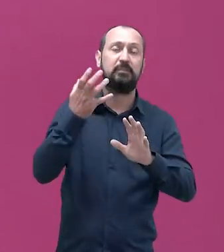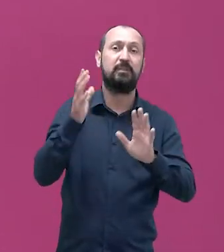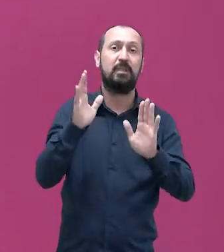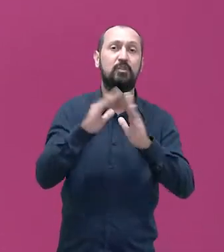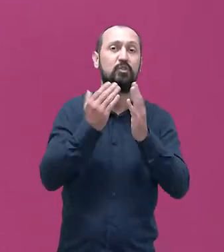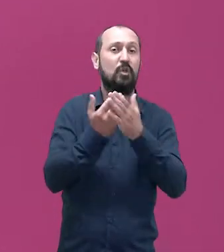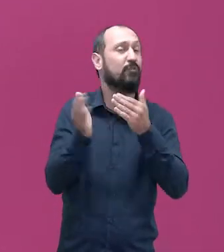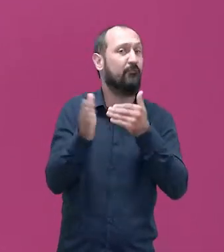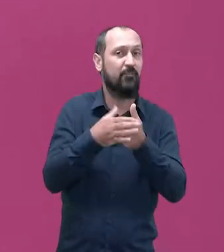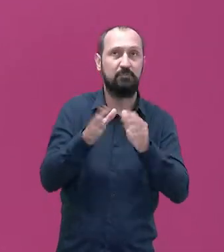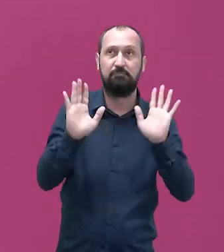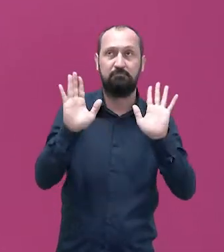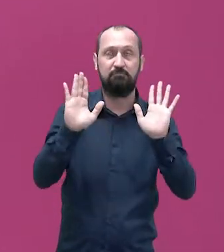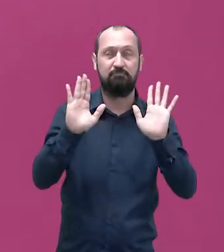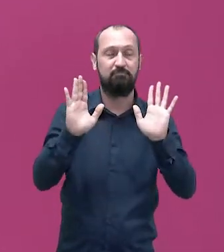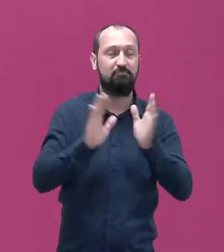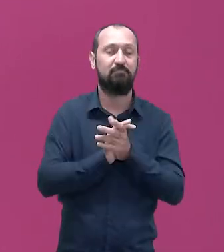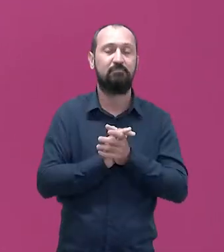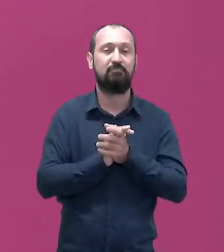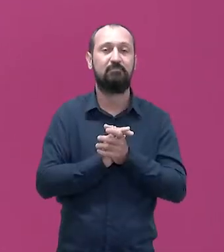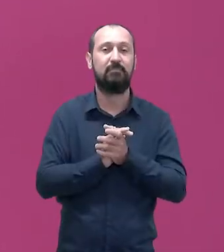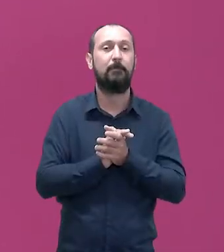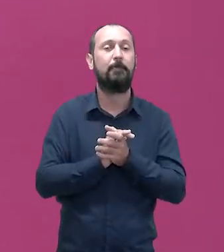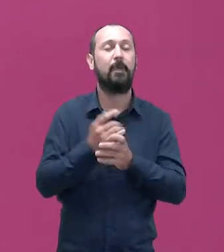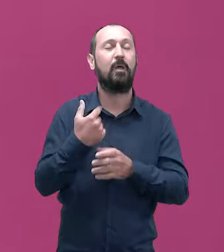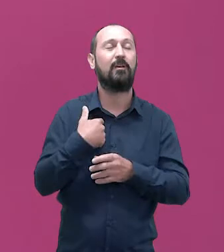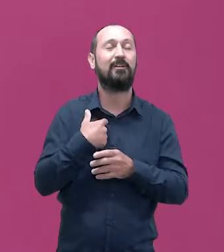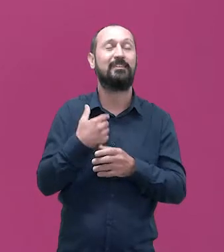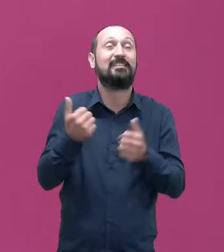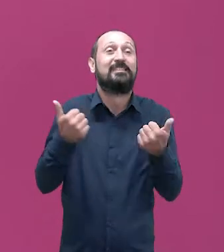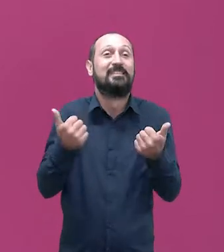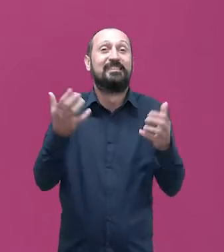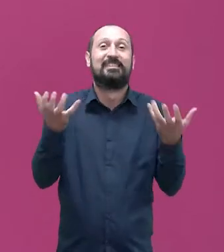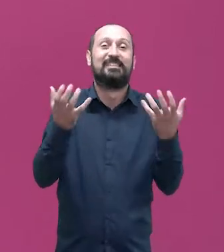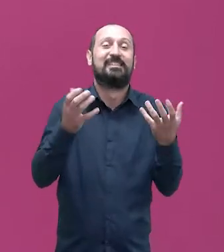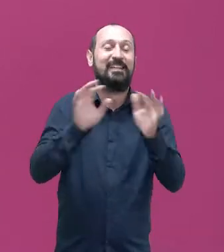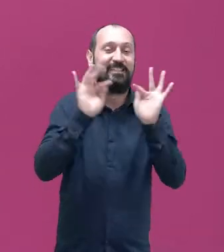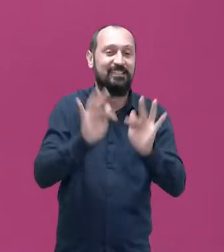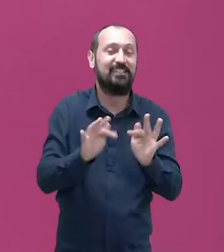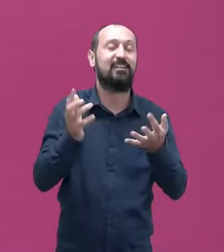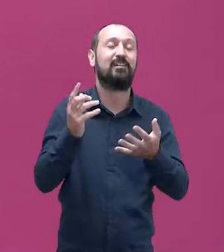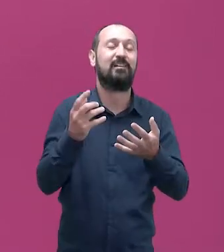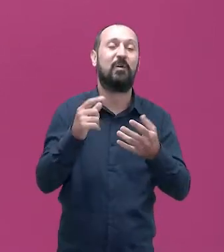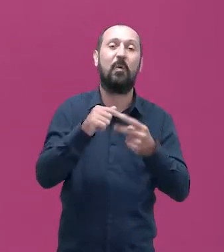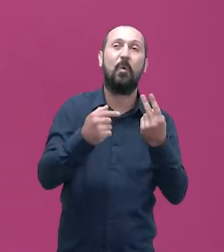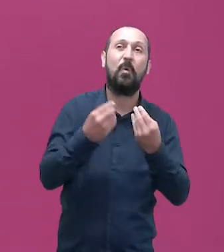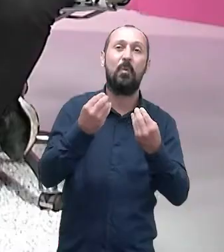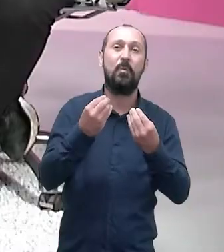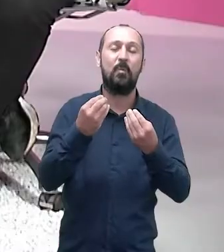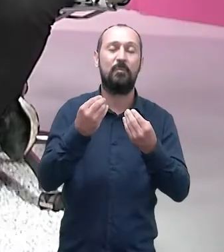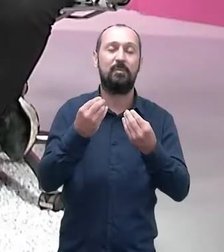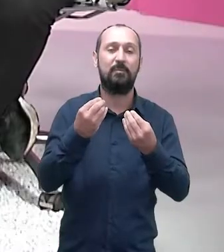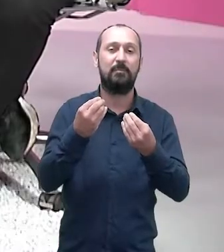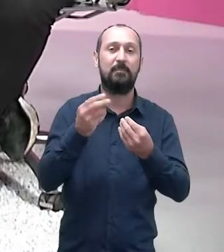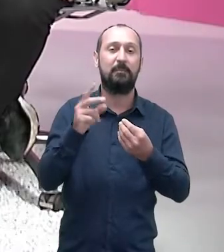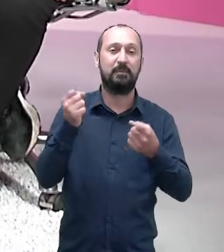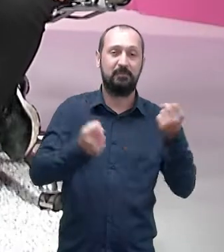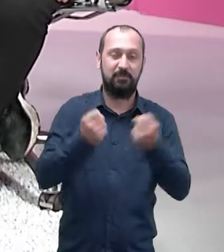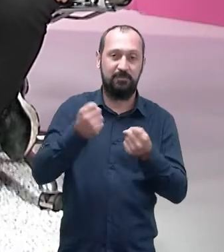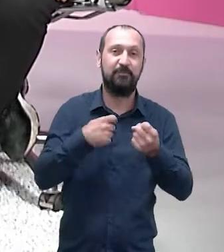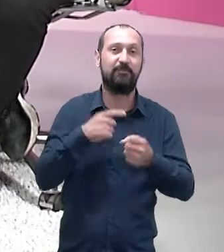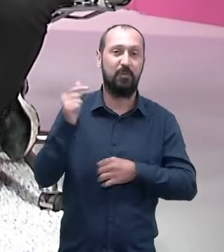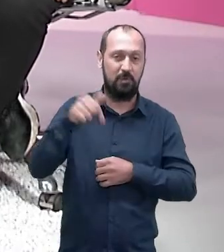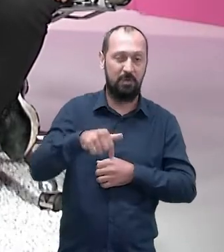não fecha mais escola e com esse otimismo e com a certeza, mais condutores irão